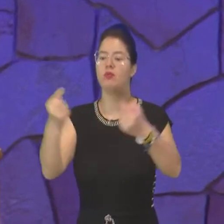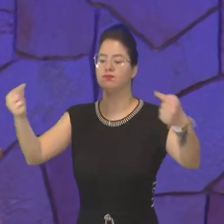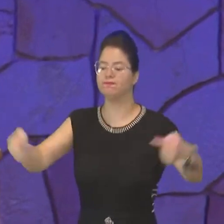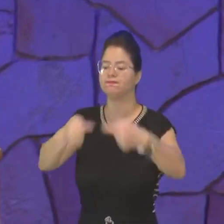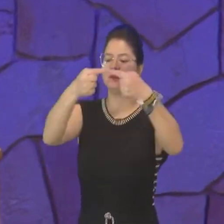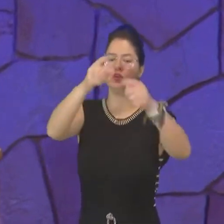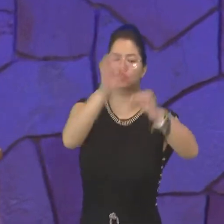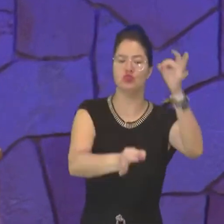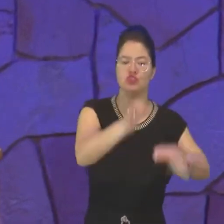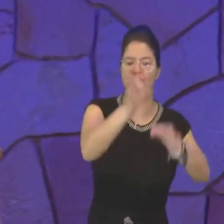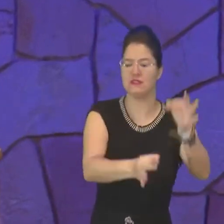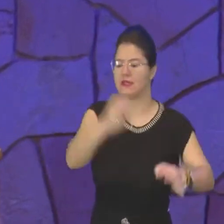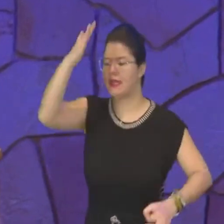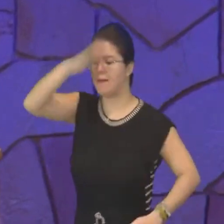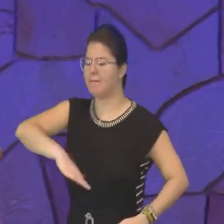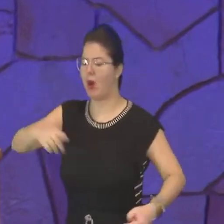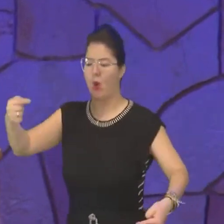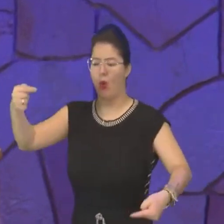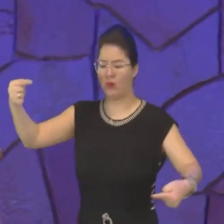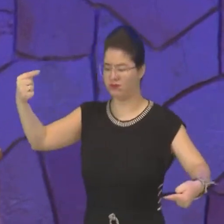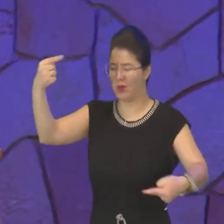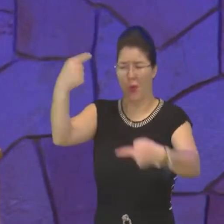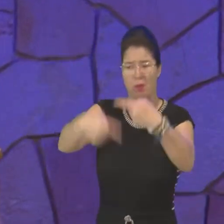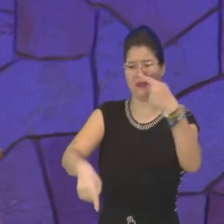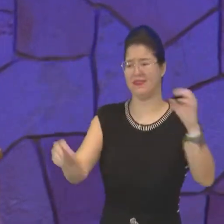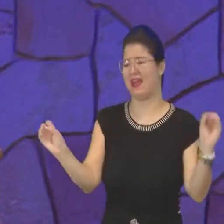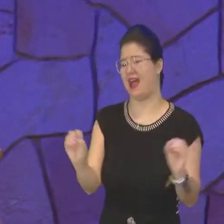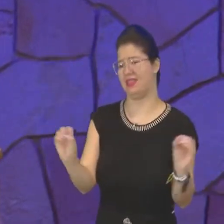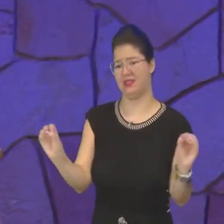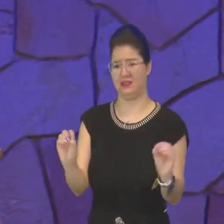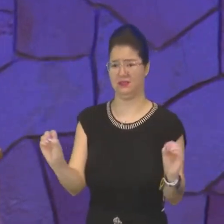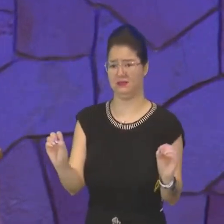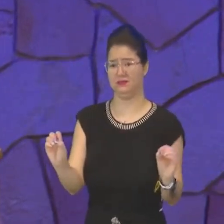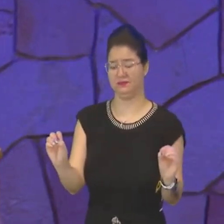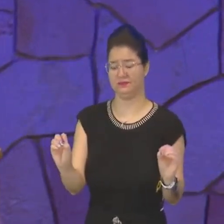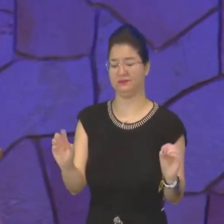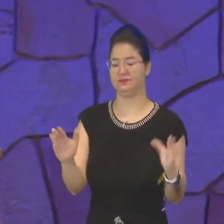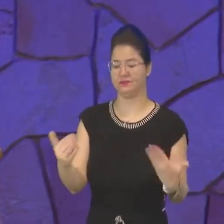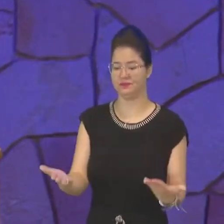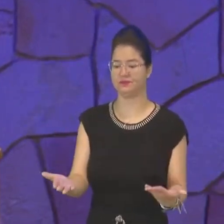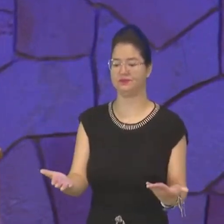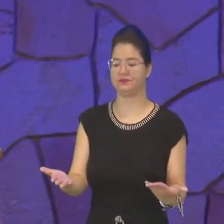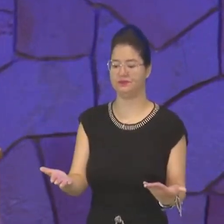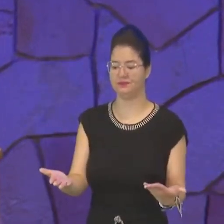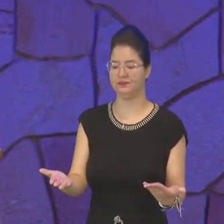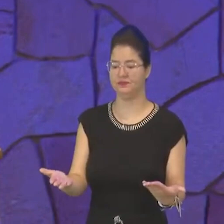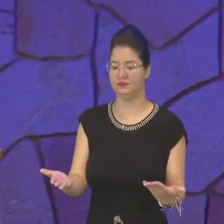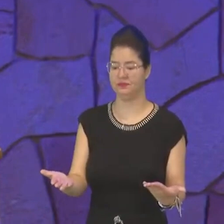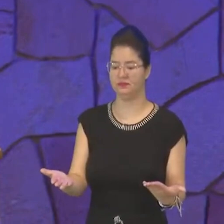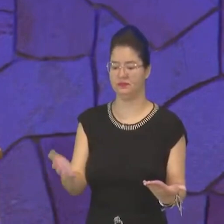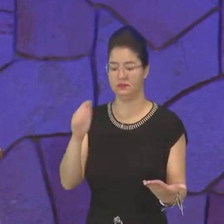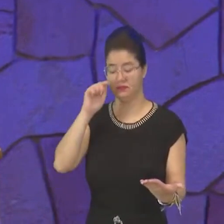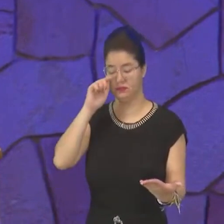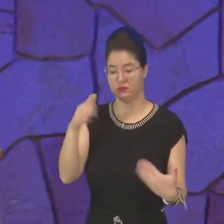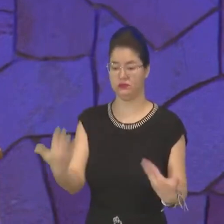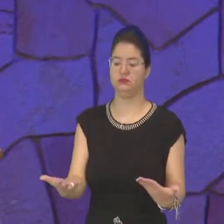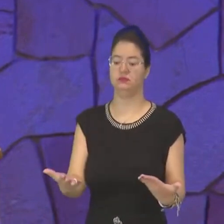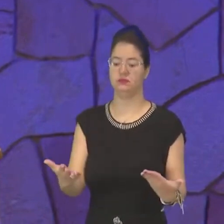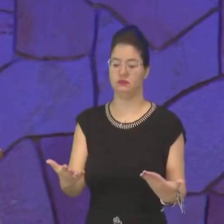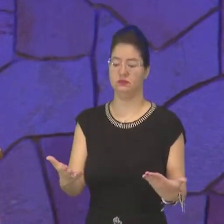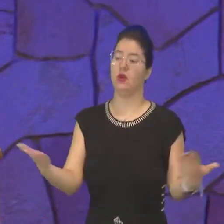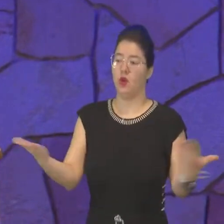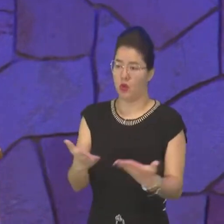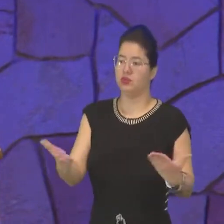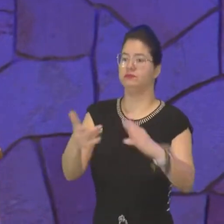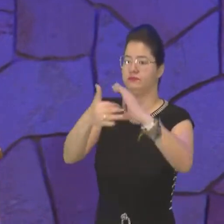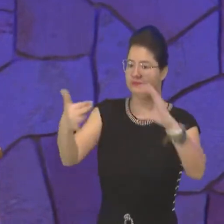haver. Este princípio de não associação aplica-se aos nossos aspectos da vida de